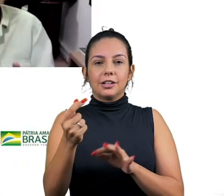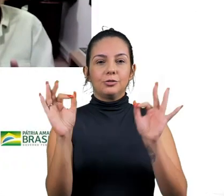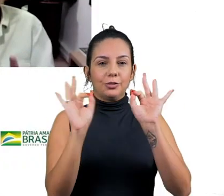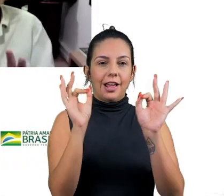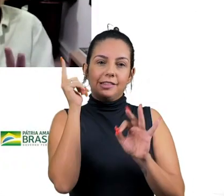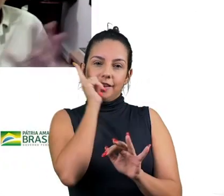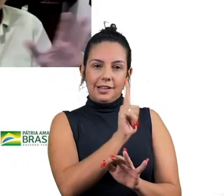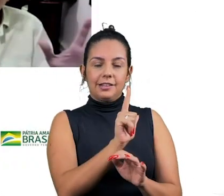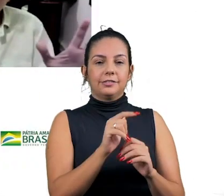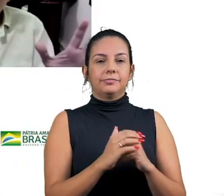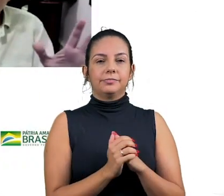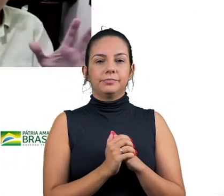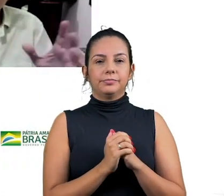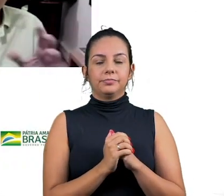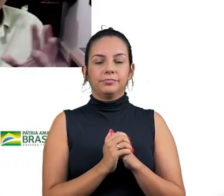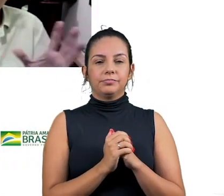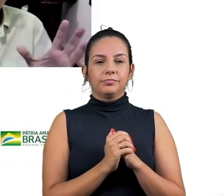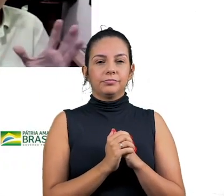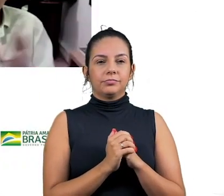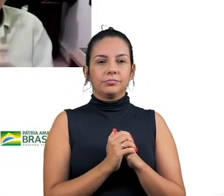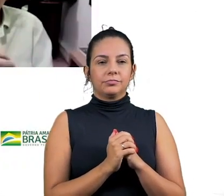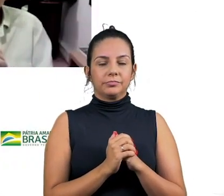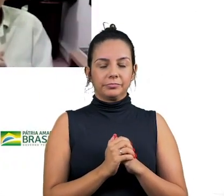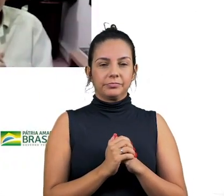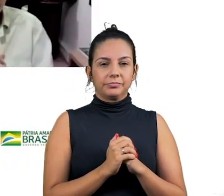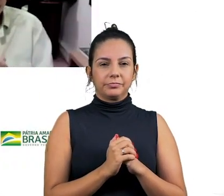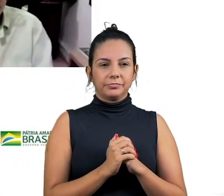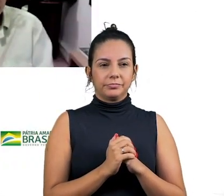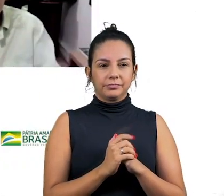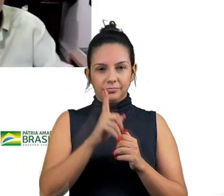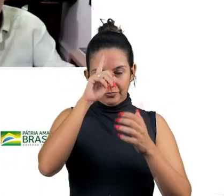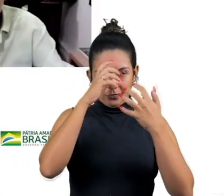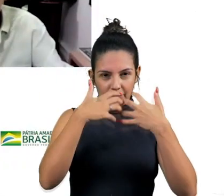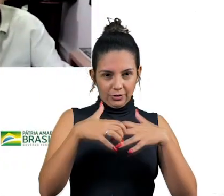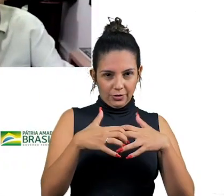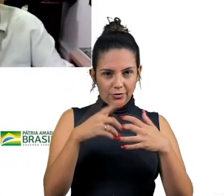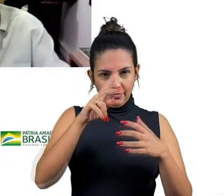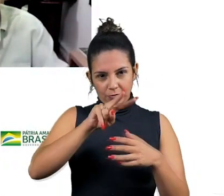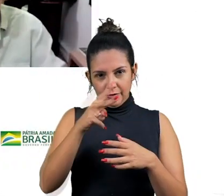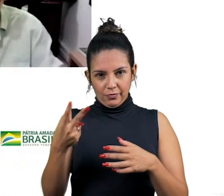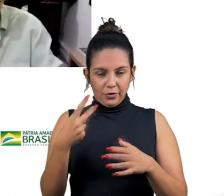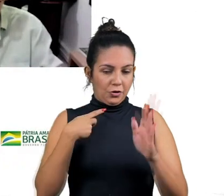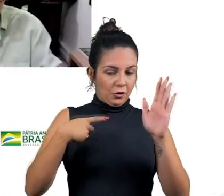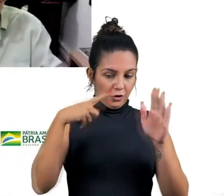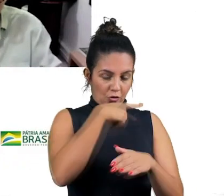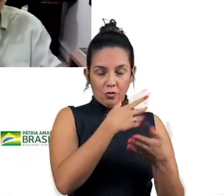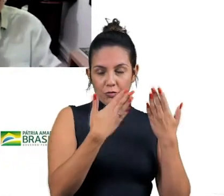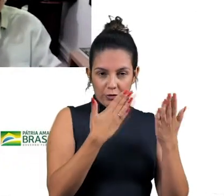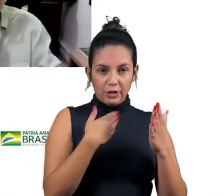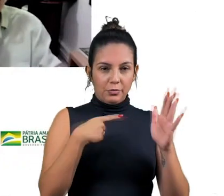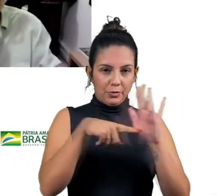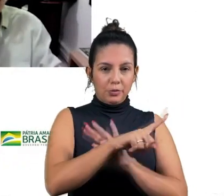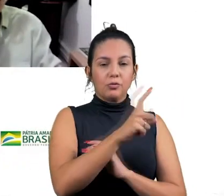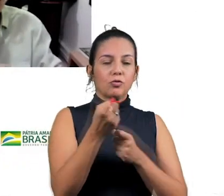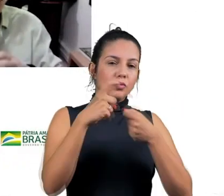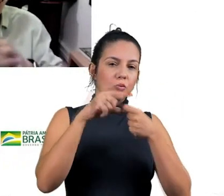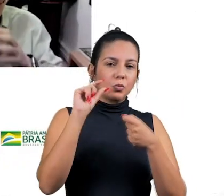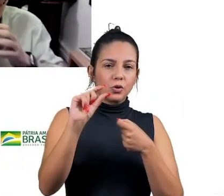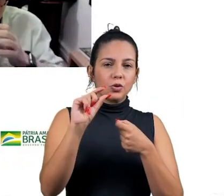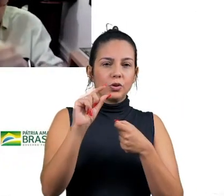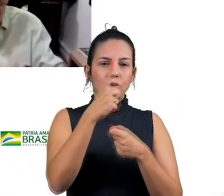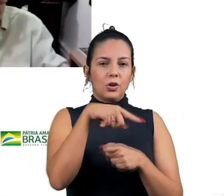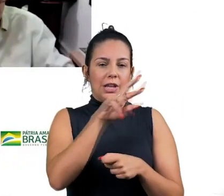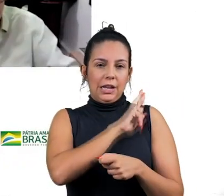ganha. Isso é um fenômeno. Uma reflexão dando uma virada nessa nossa conversa e voltando um pouquinho para a